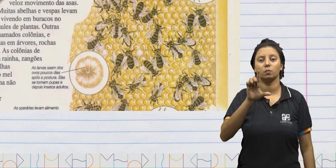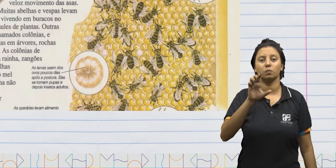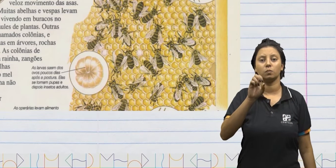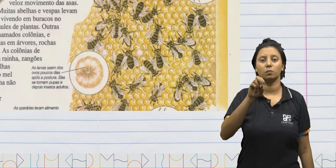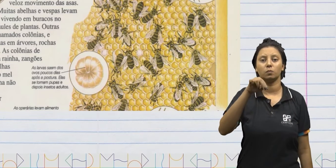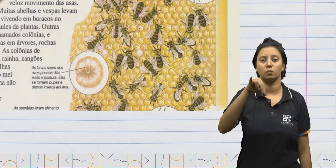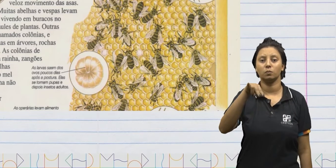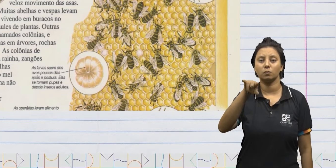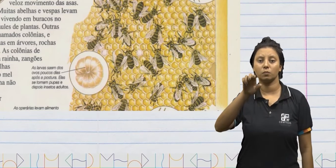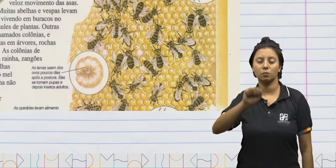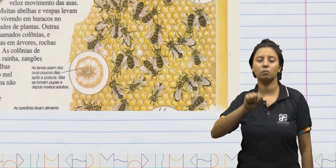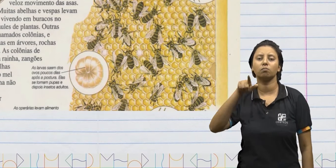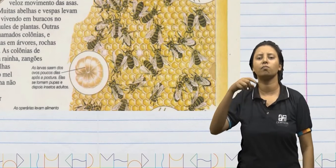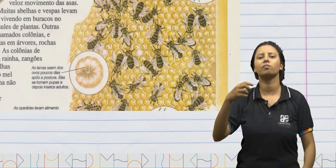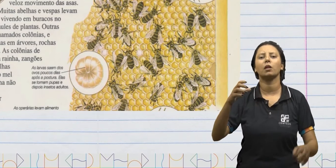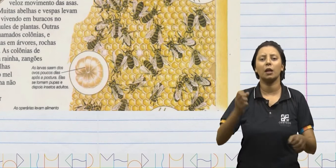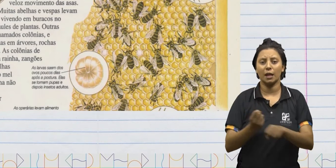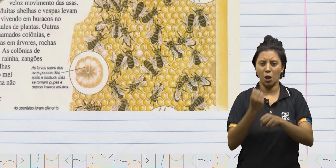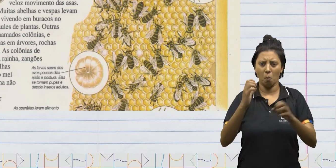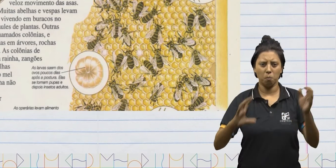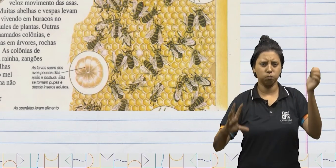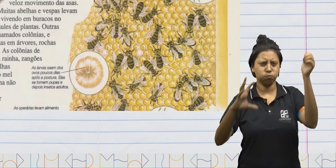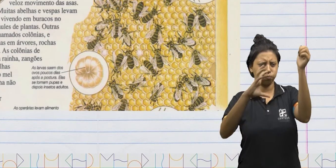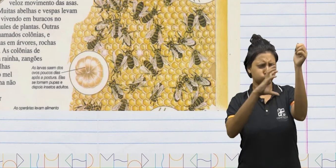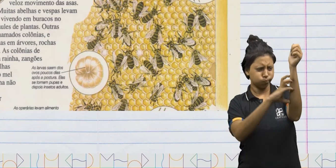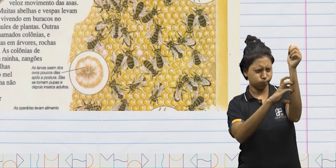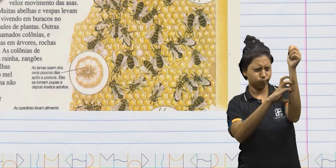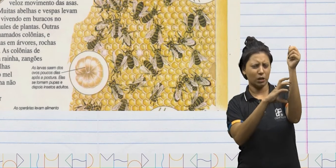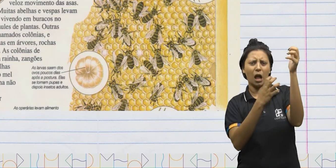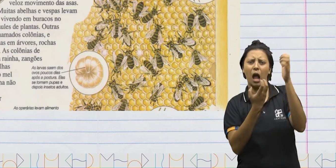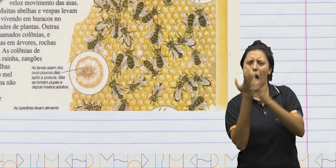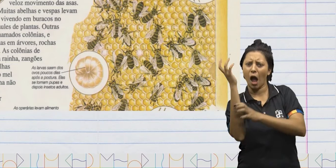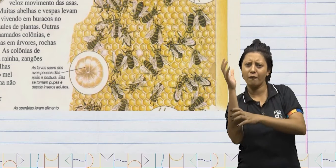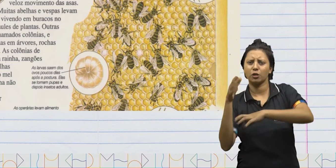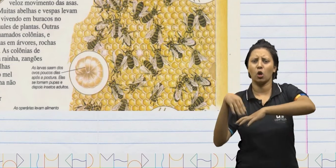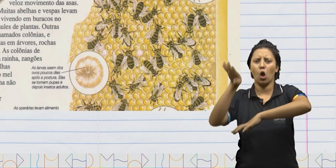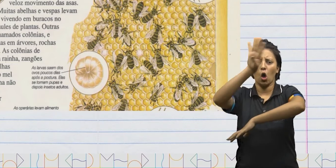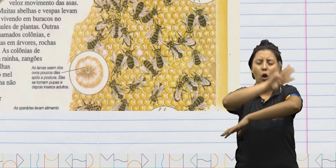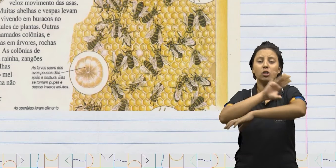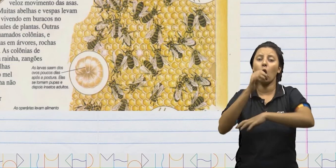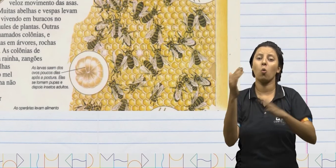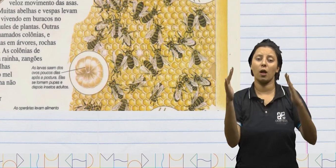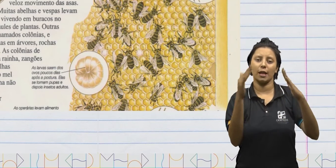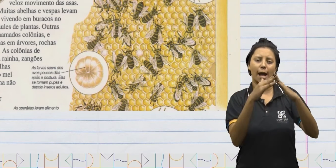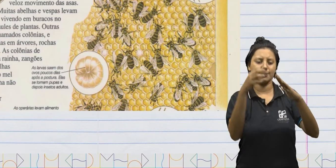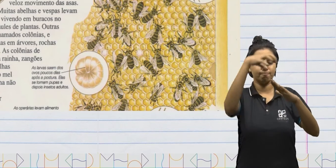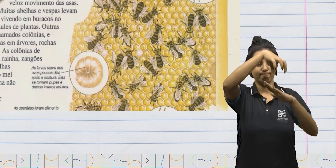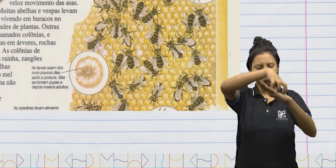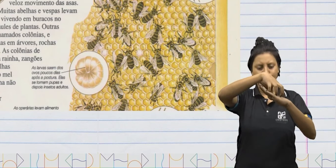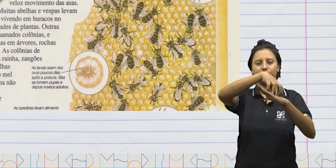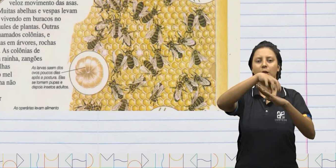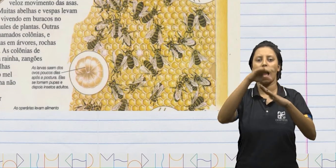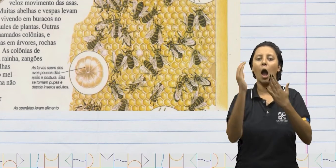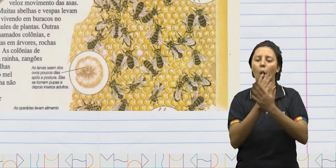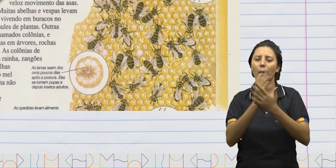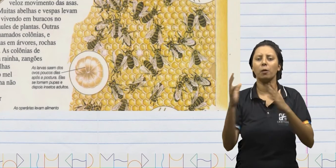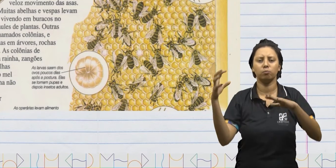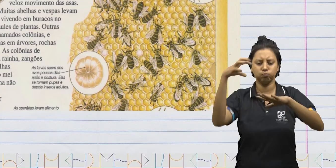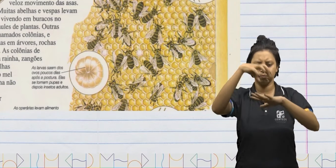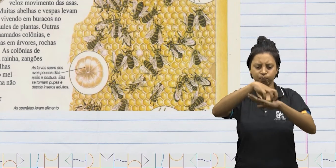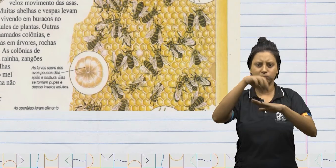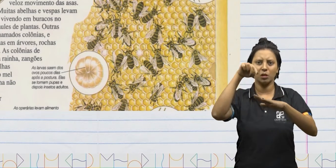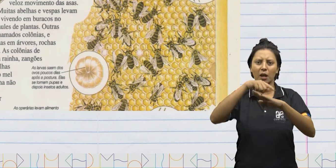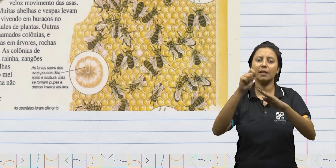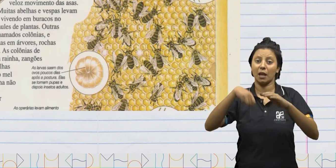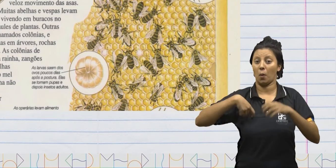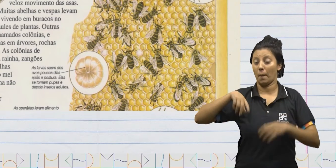e edificam grandes colmeias em árvores, rochas e nos telhados das casas. As colônias de abelhas têm sempre uma